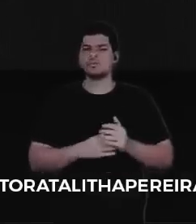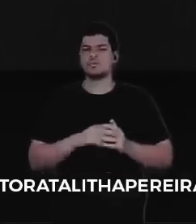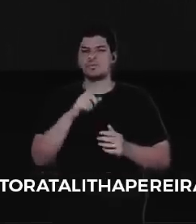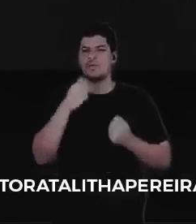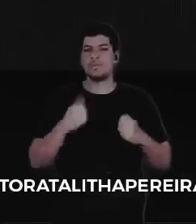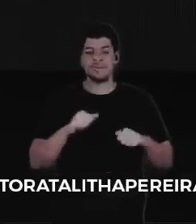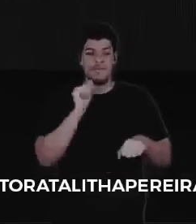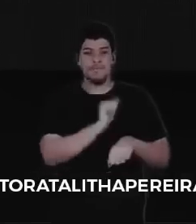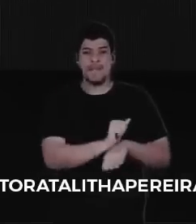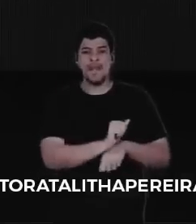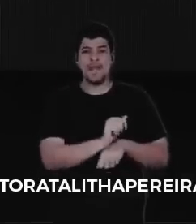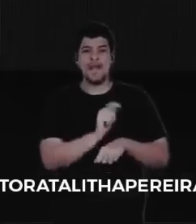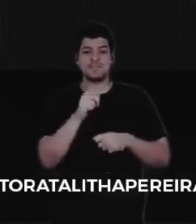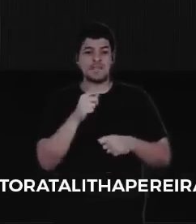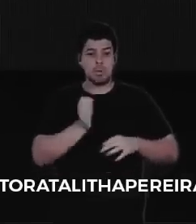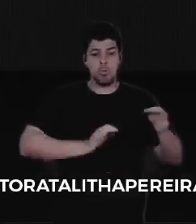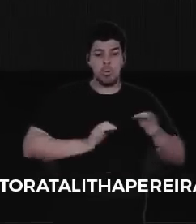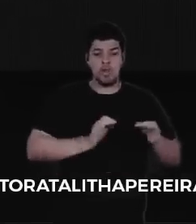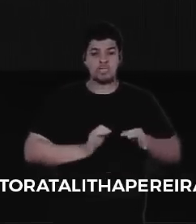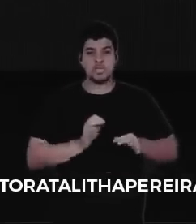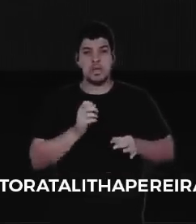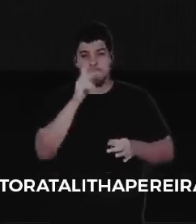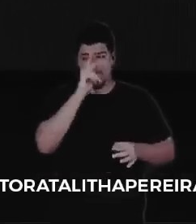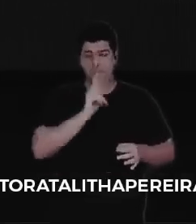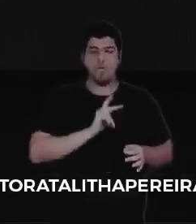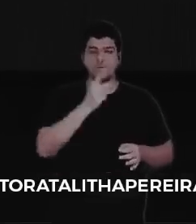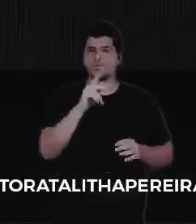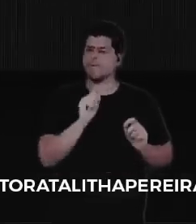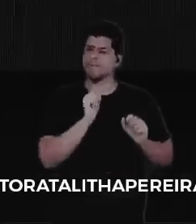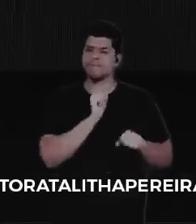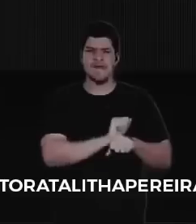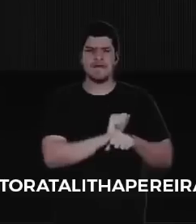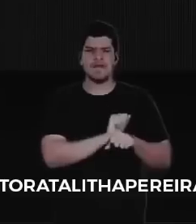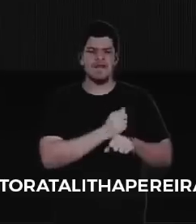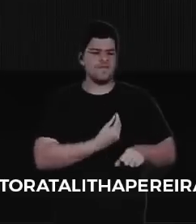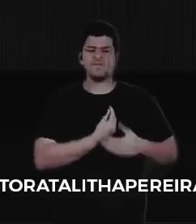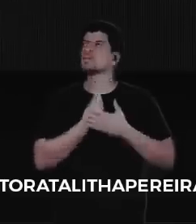o controle e entrega a Deus. Entrega a Deus.